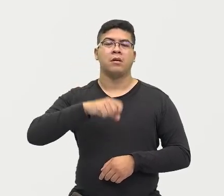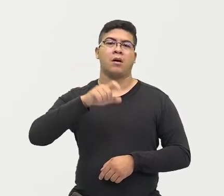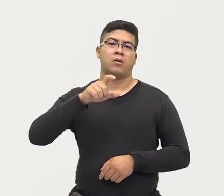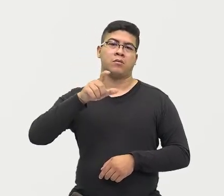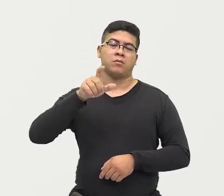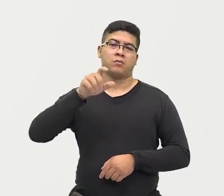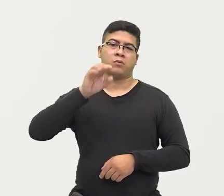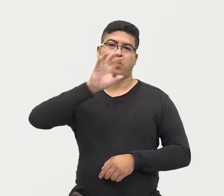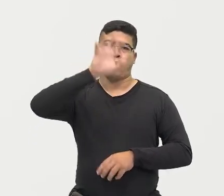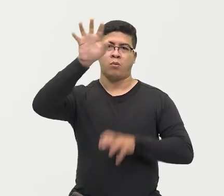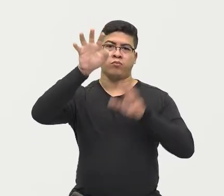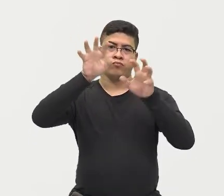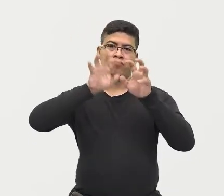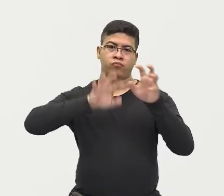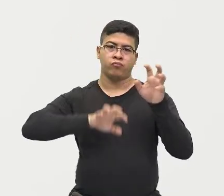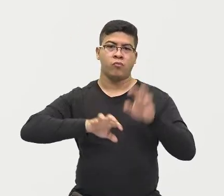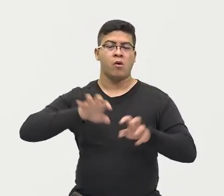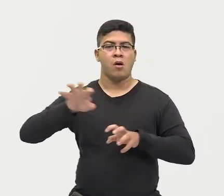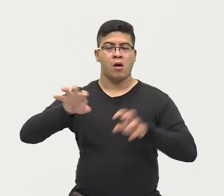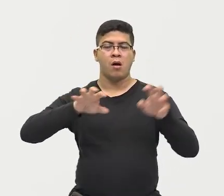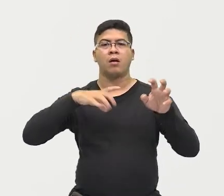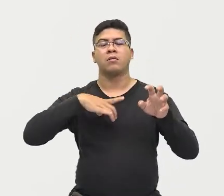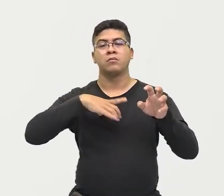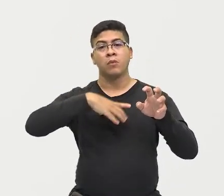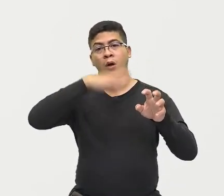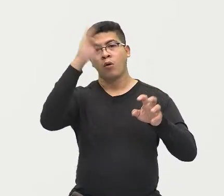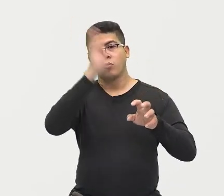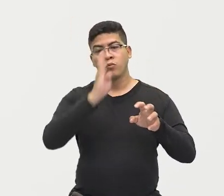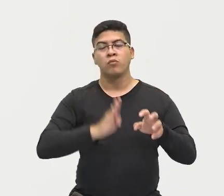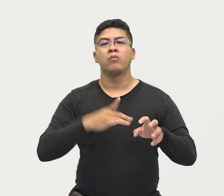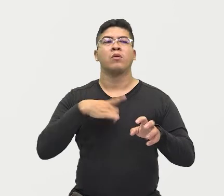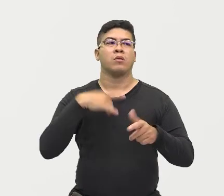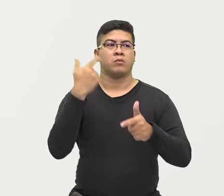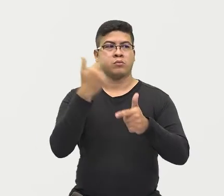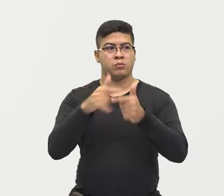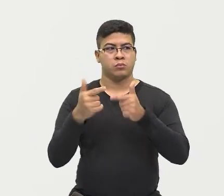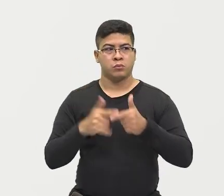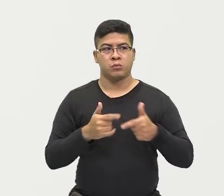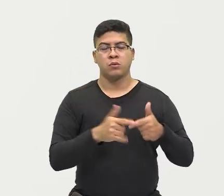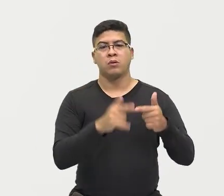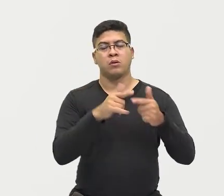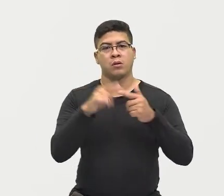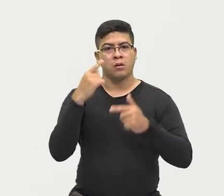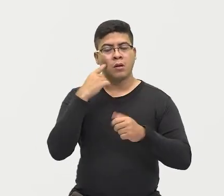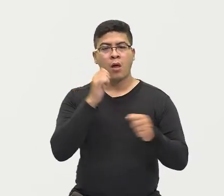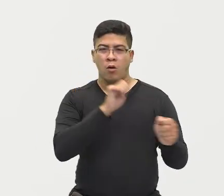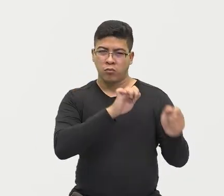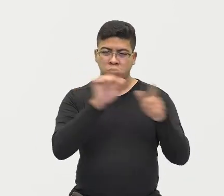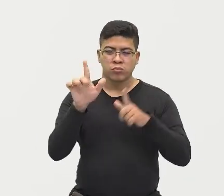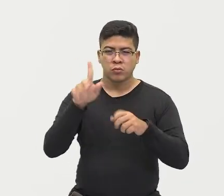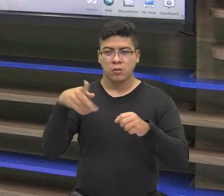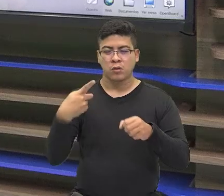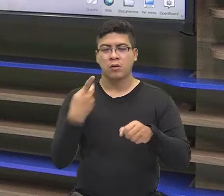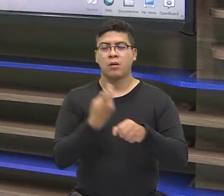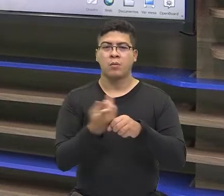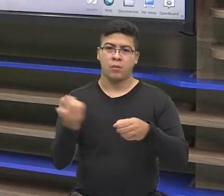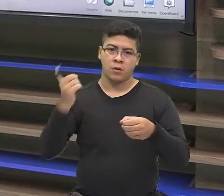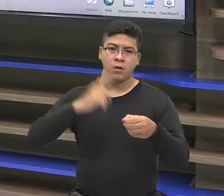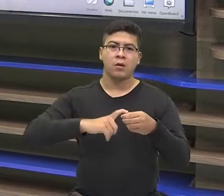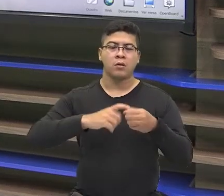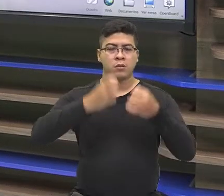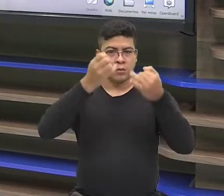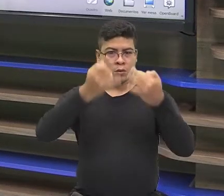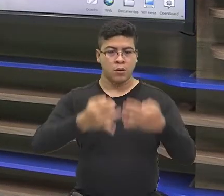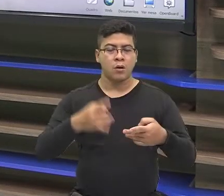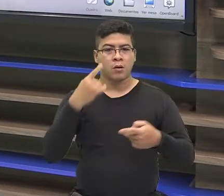comumente escrevia sobre problemas nacionais. Muito bem, muito bem, muito bem. Temos uma cartela, depois nós voltamos a falar um